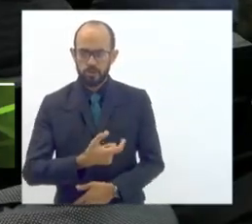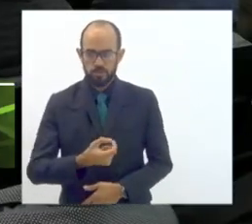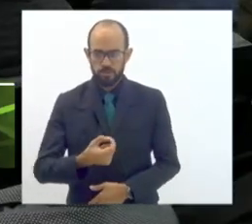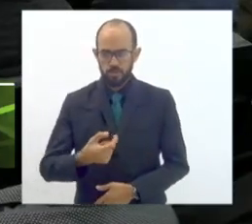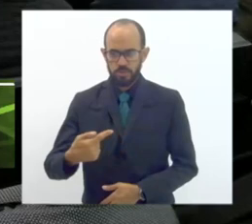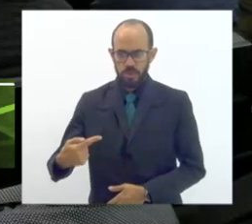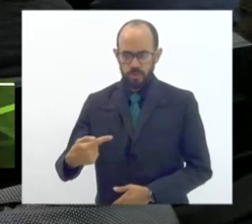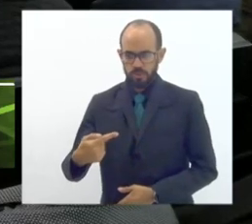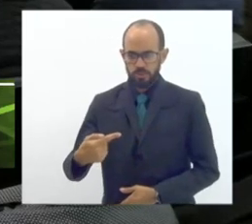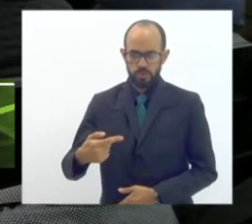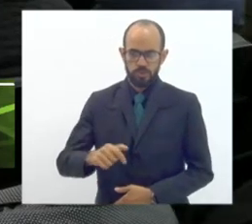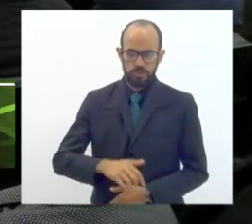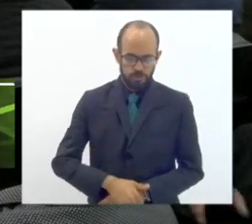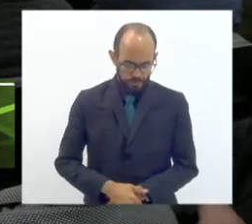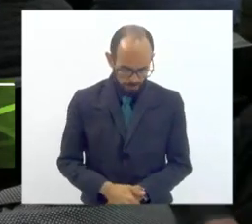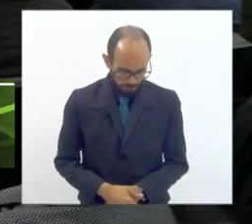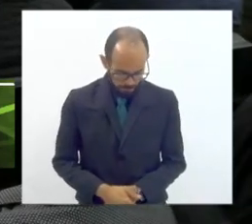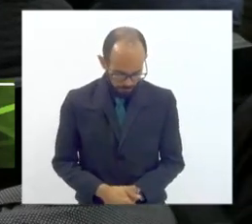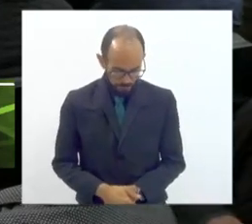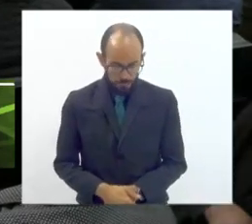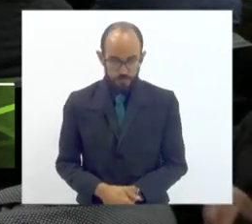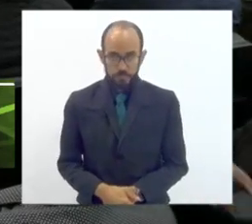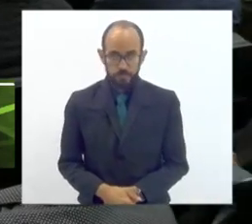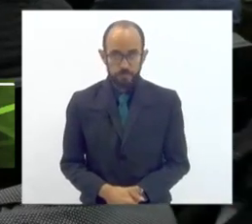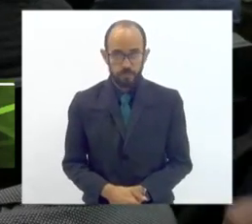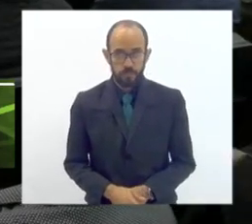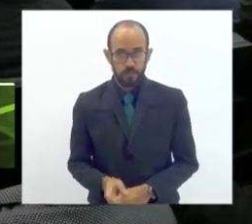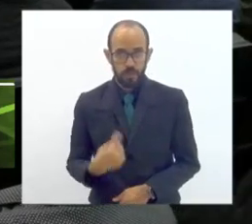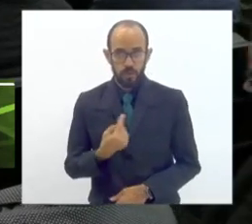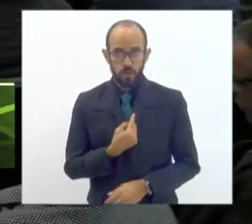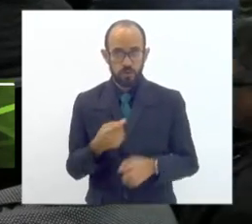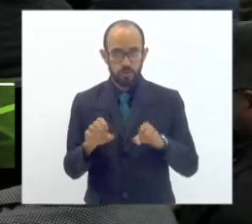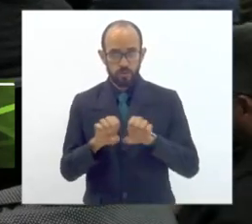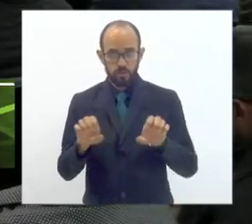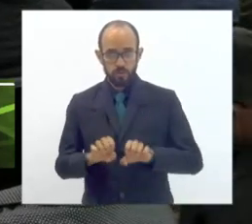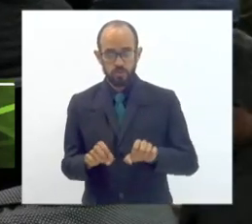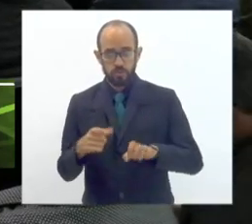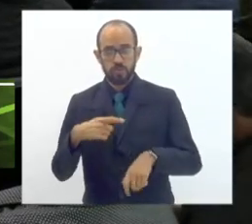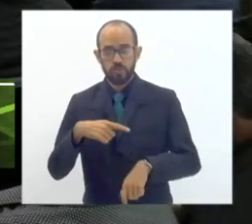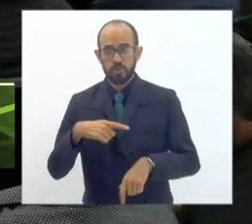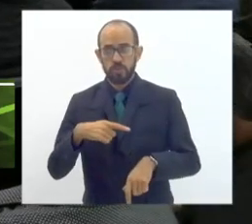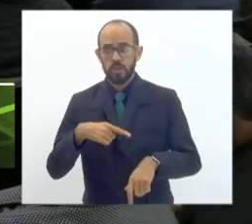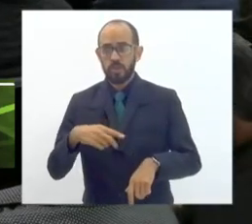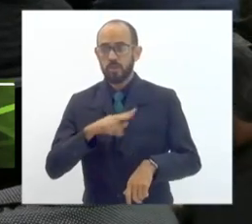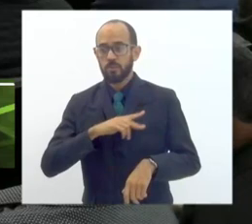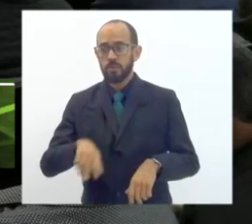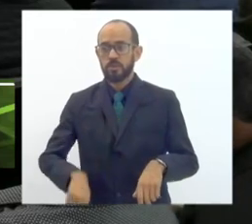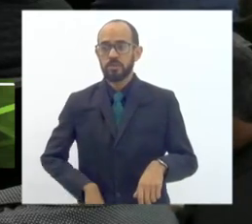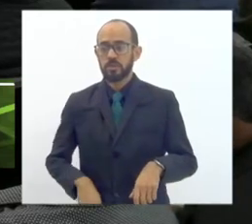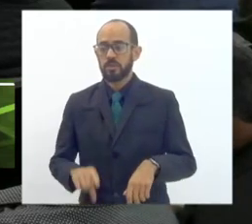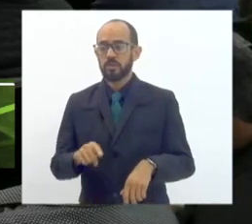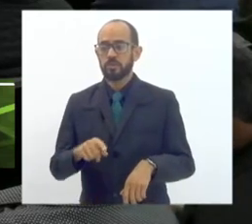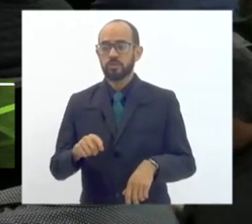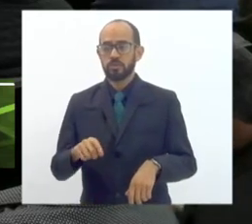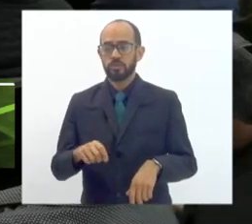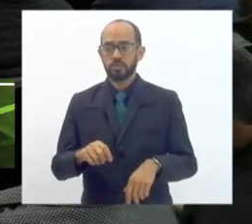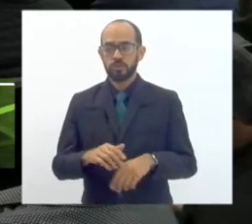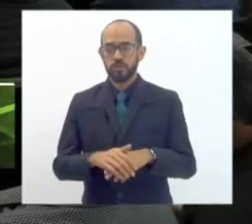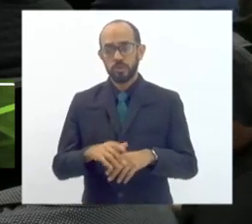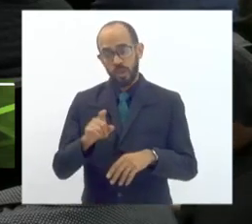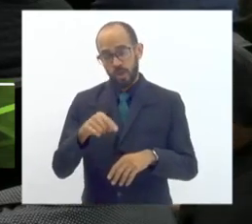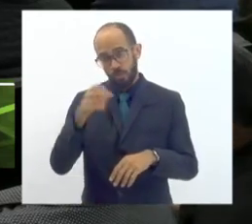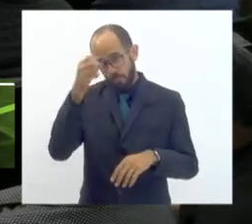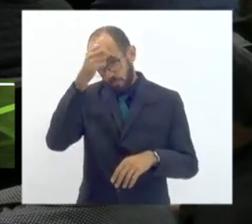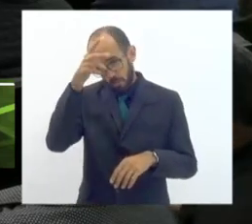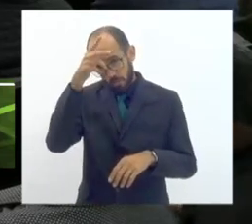Tá? Então, na nossa estrutura, nós temos o presidente, que é o prefeito, atualmente é o